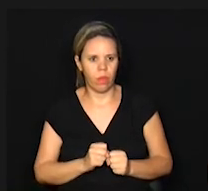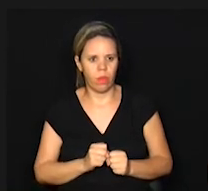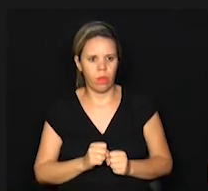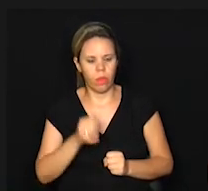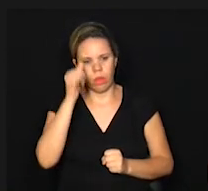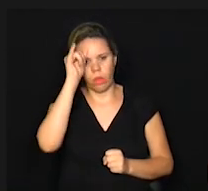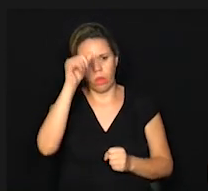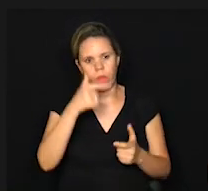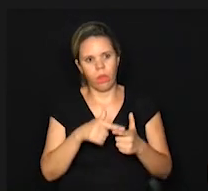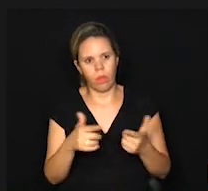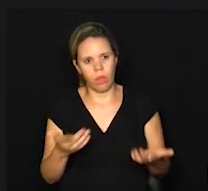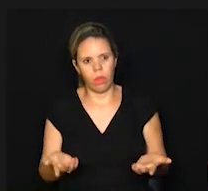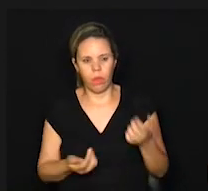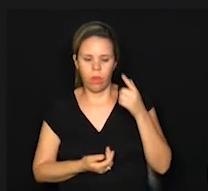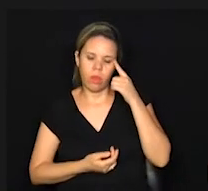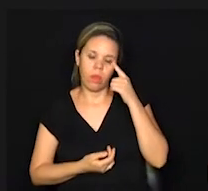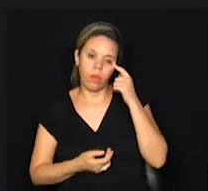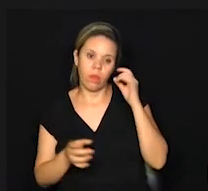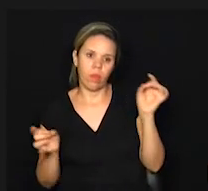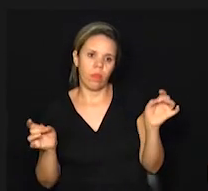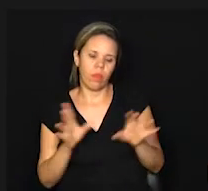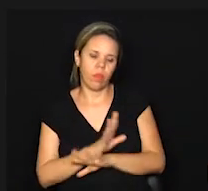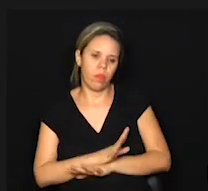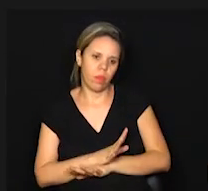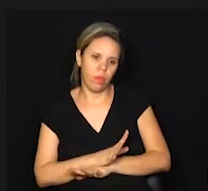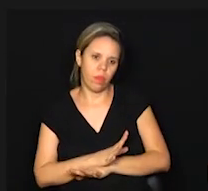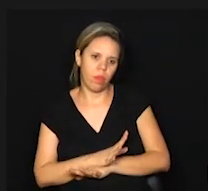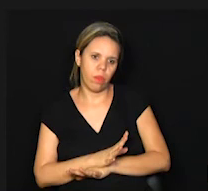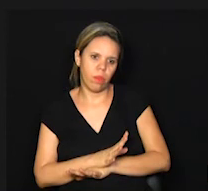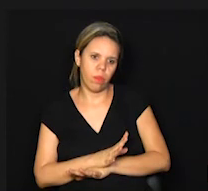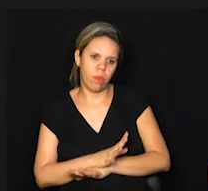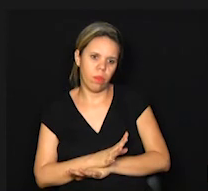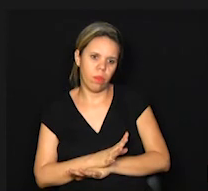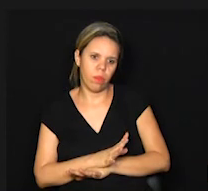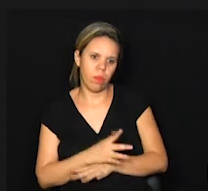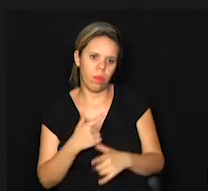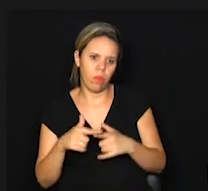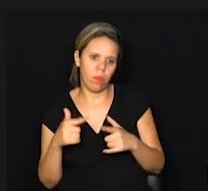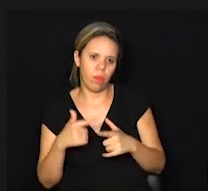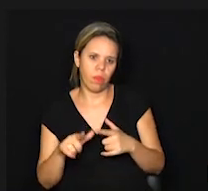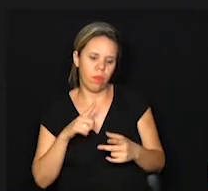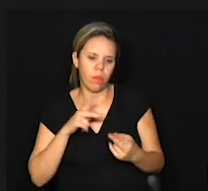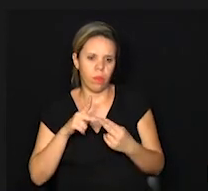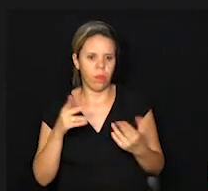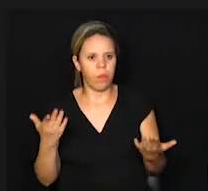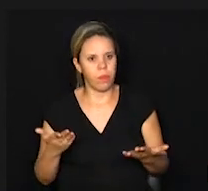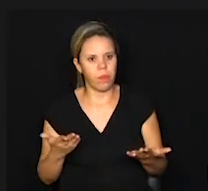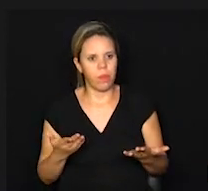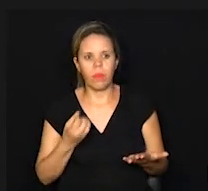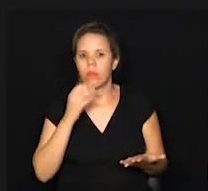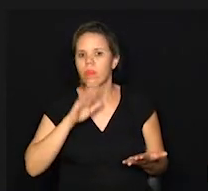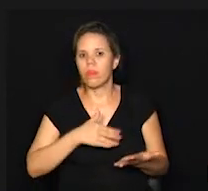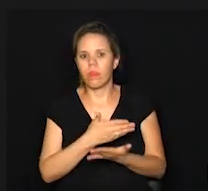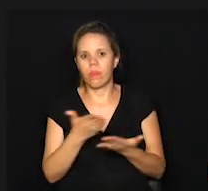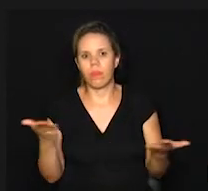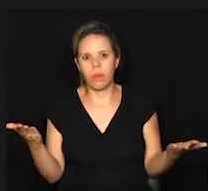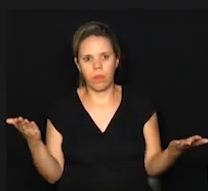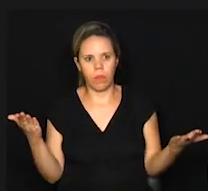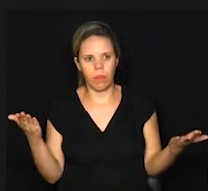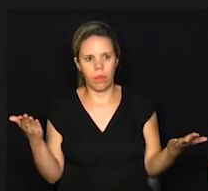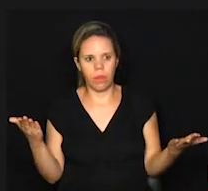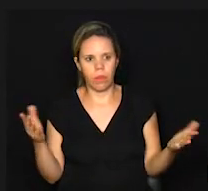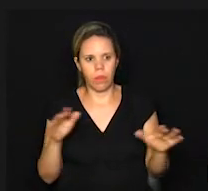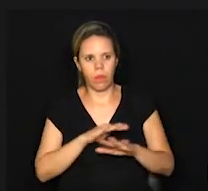coibir e acabar com essa impunidade que tem na Unip hoje. Boa tarde a todos e todas.